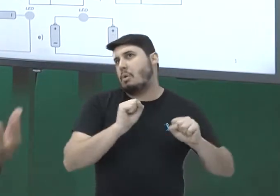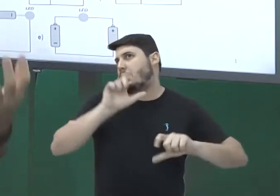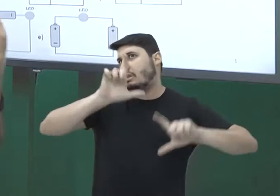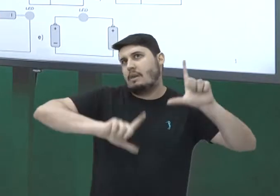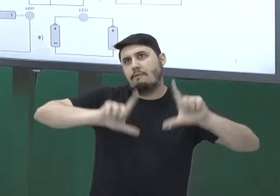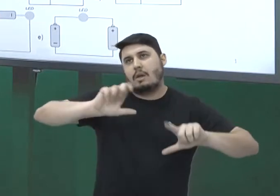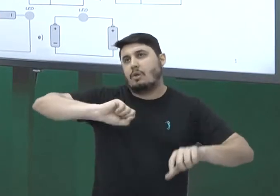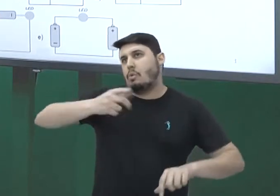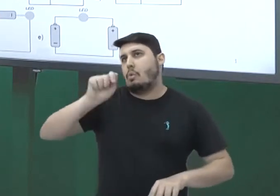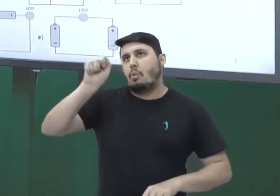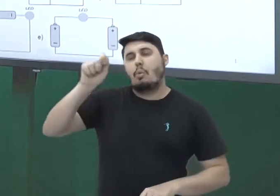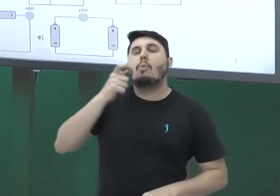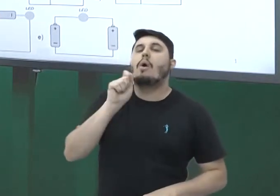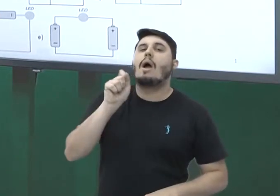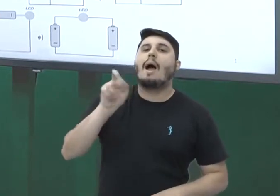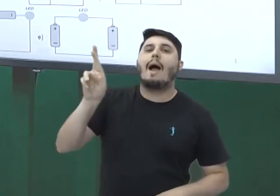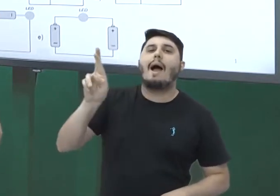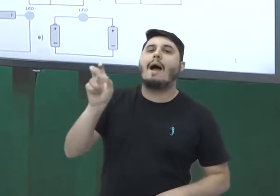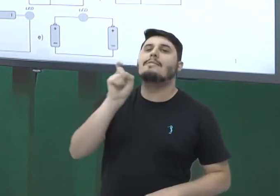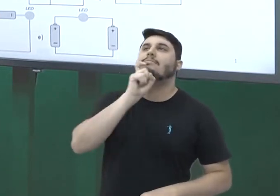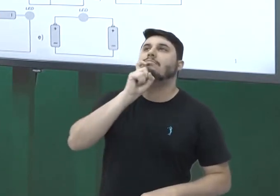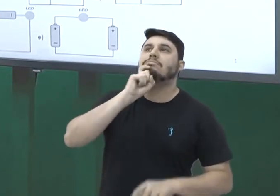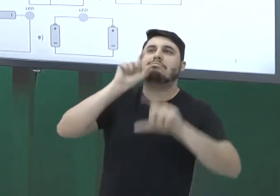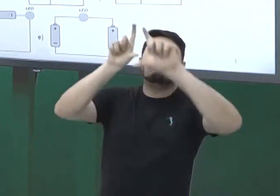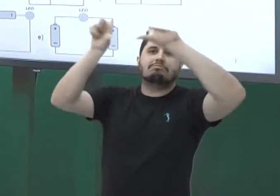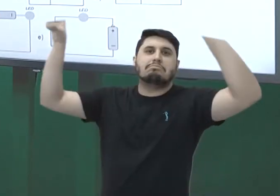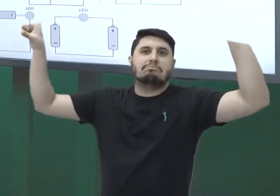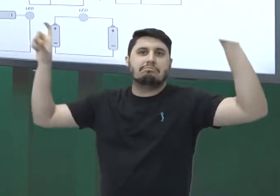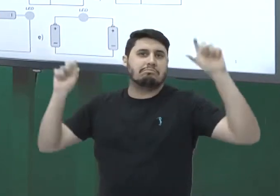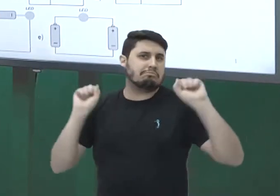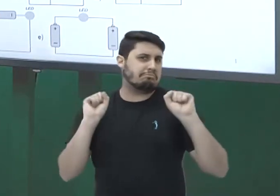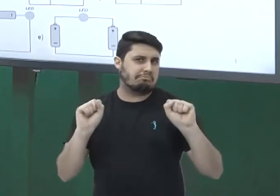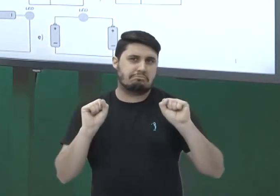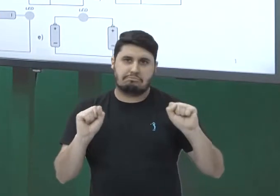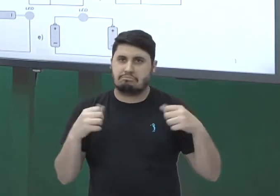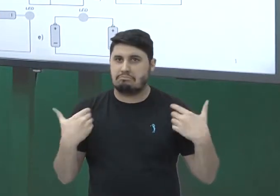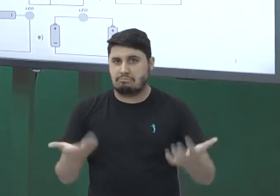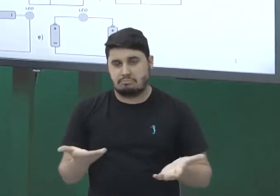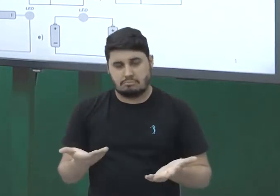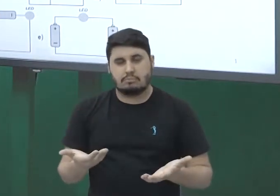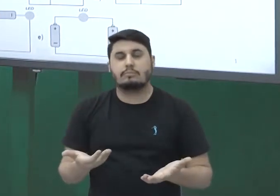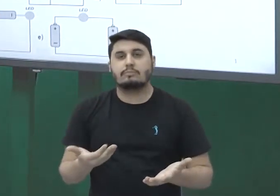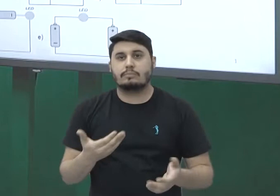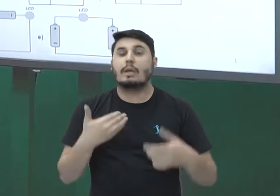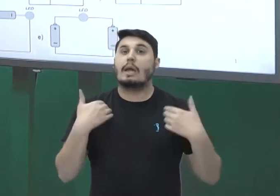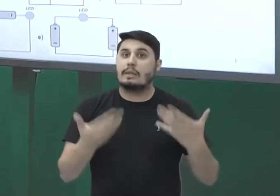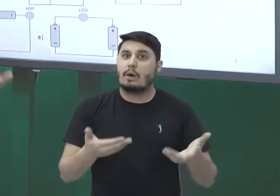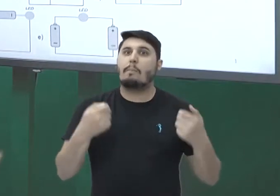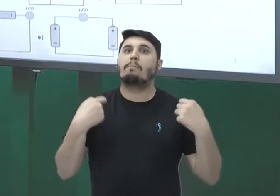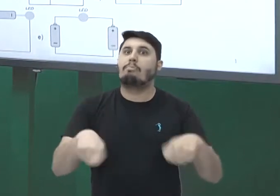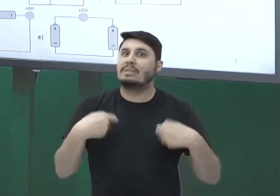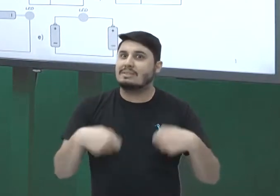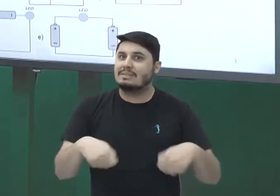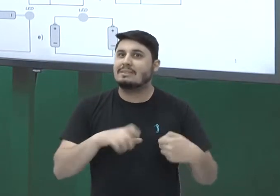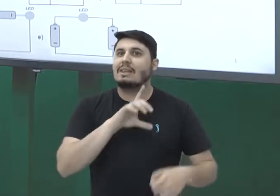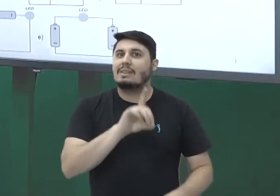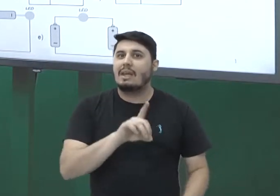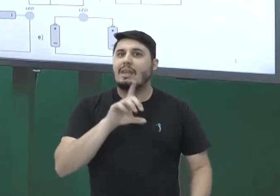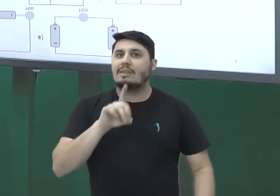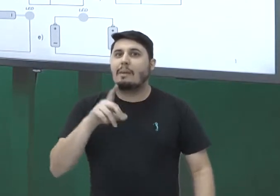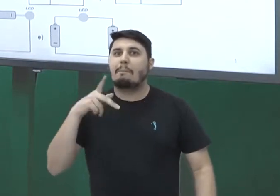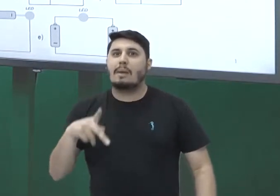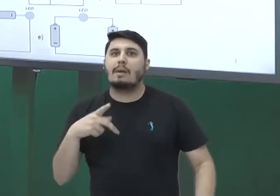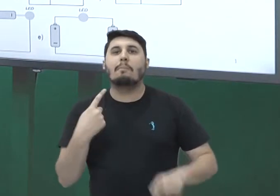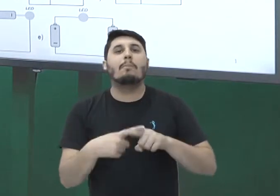diante. Tá bem? Então nós precisamos dessa DDP para que esse circuito seja percorrido por cargas